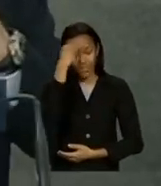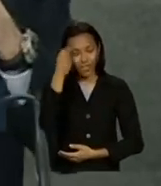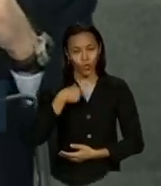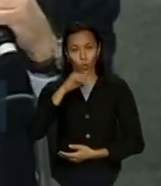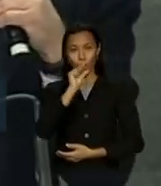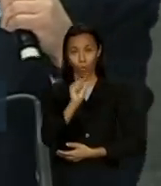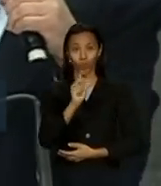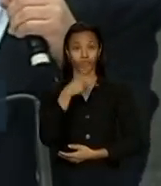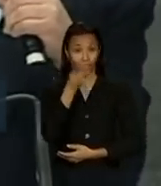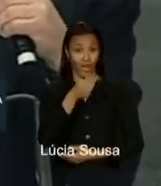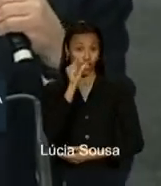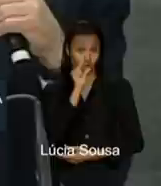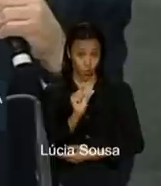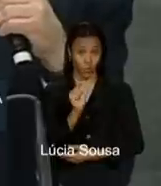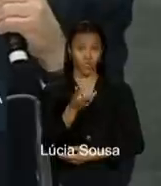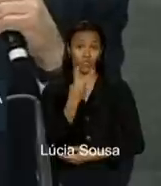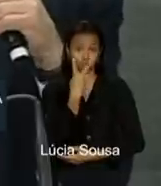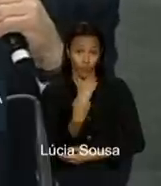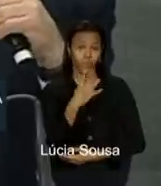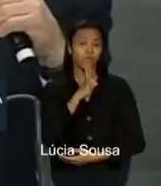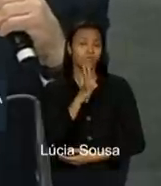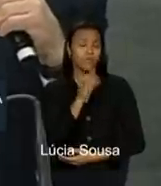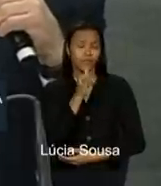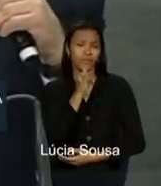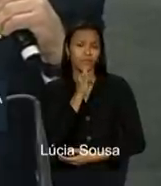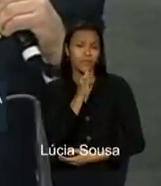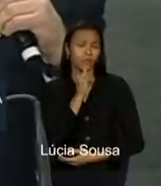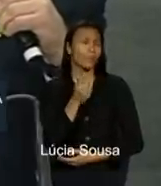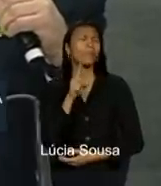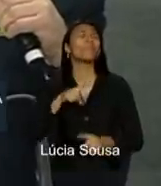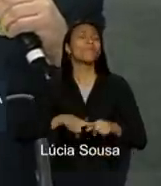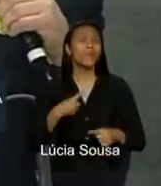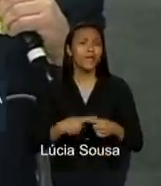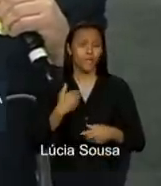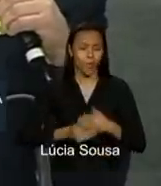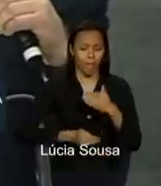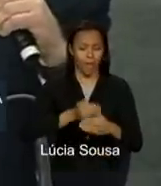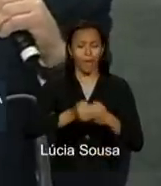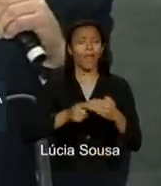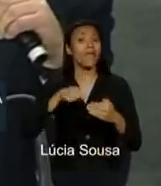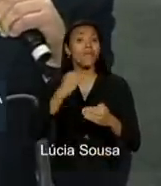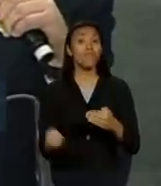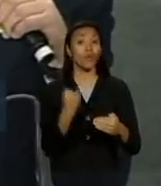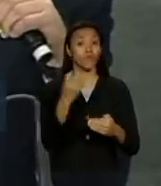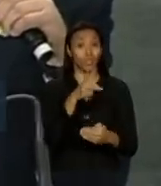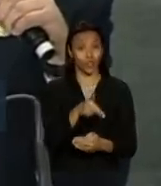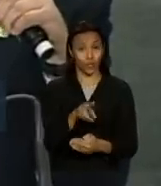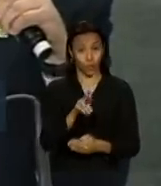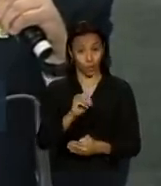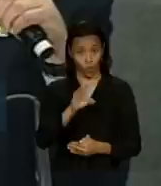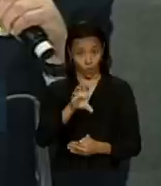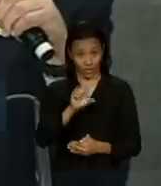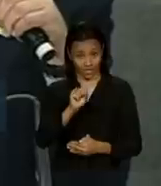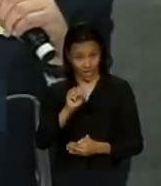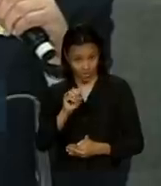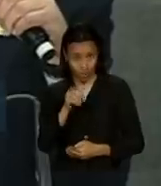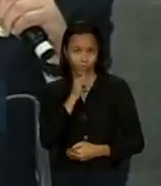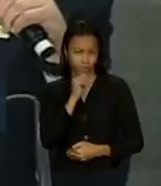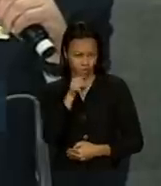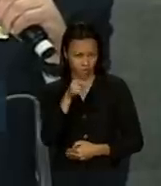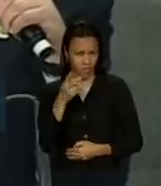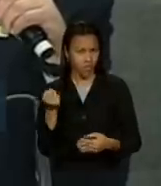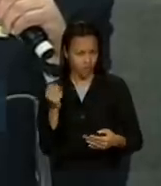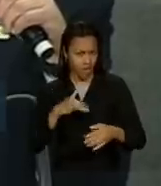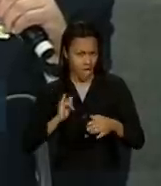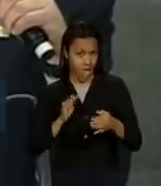dar dois exemplos Por que o processo é tão importante vocês Estão dispostos a entrar num avião que vocês